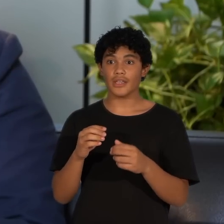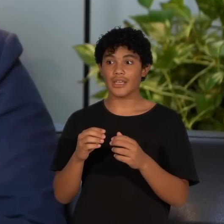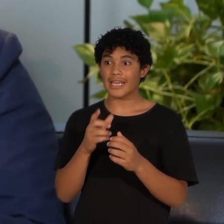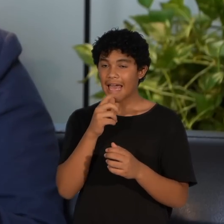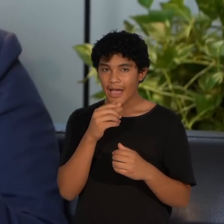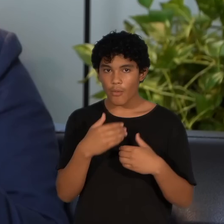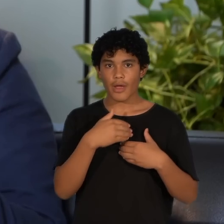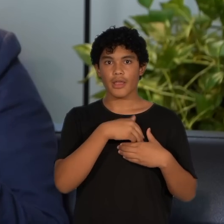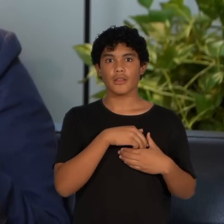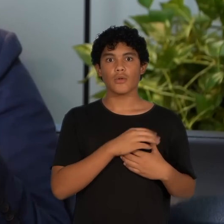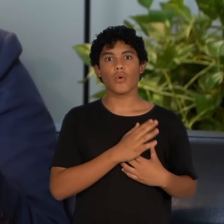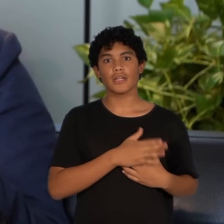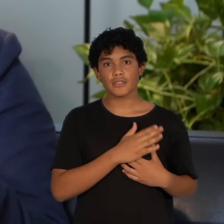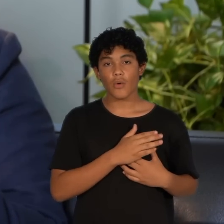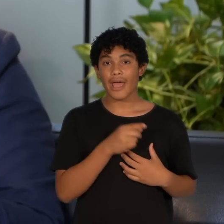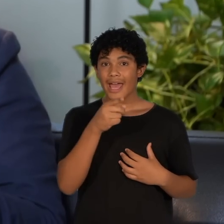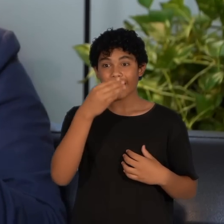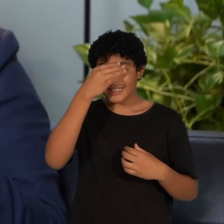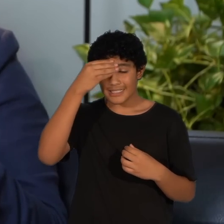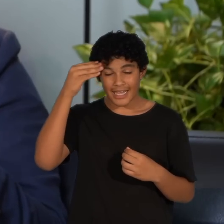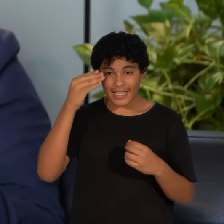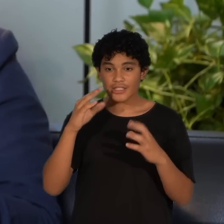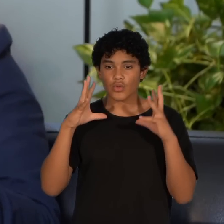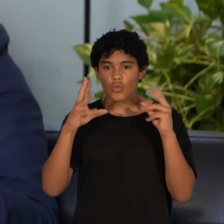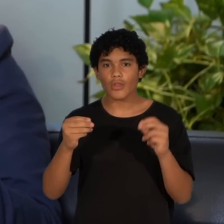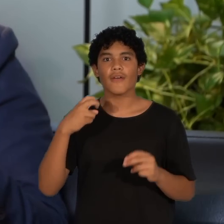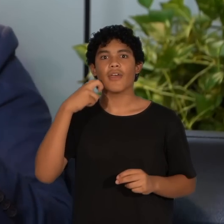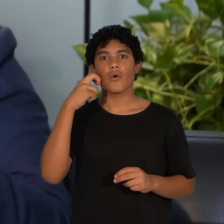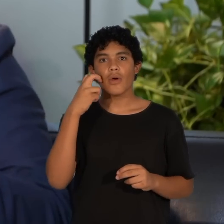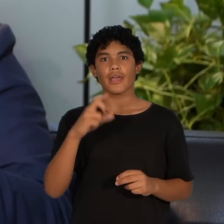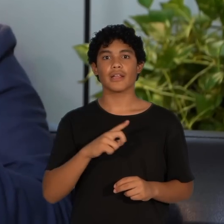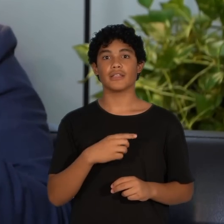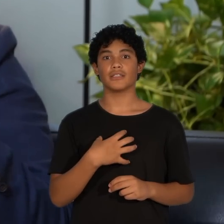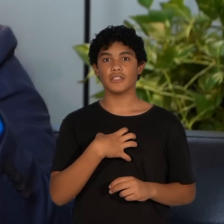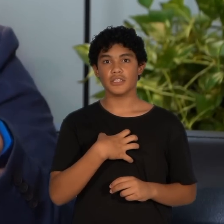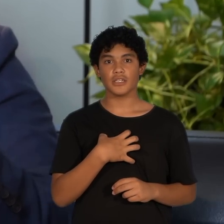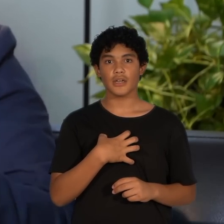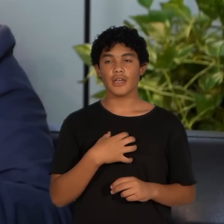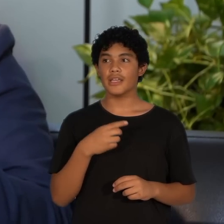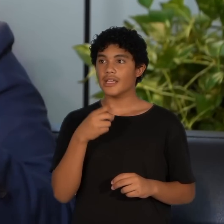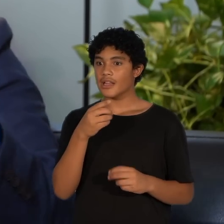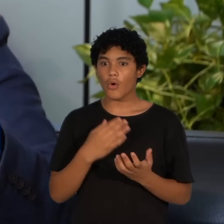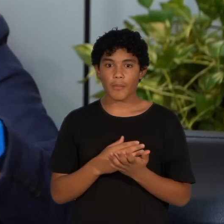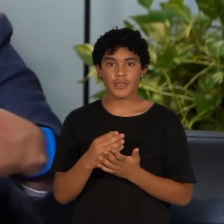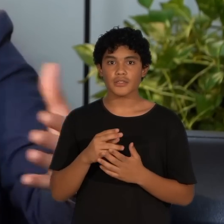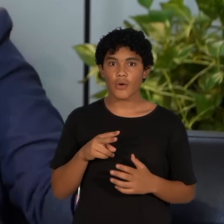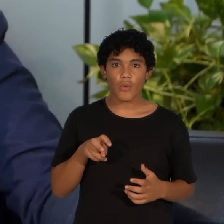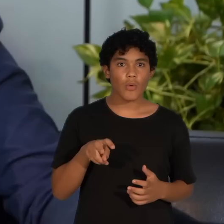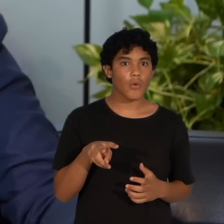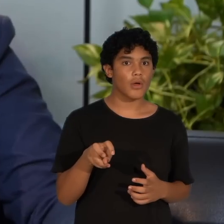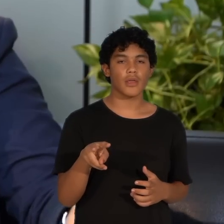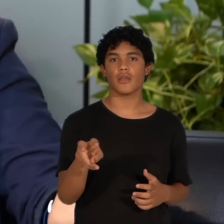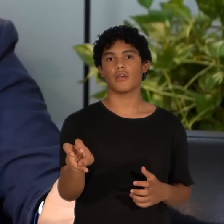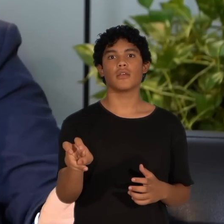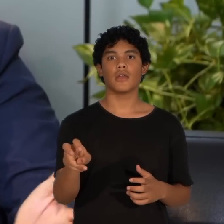pessoa. Ela deixa de lado tudo isso, ela deixa de lado toda aquela vergonha e ela, olha, eu encontrei alguém que disse, que me contou a